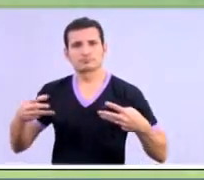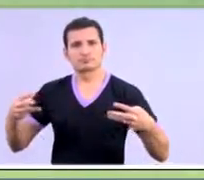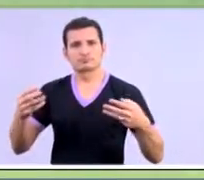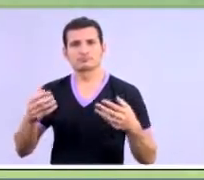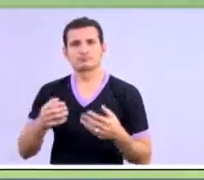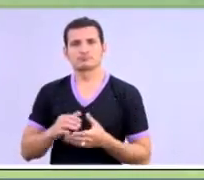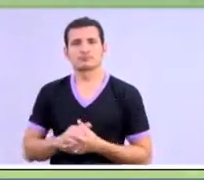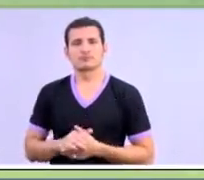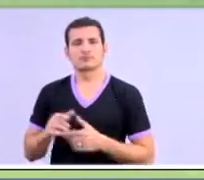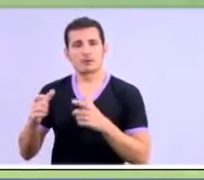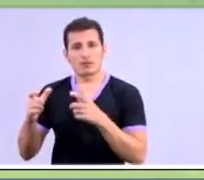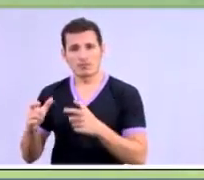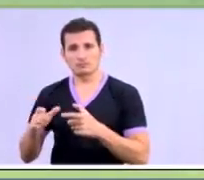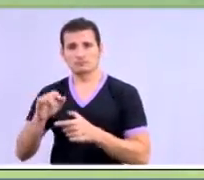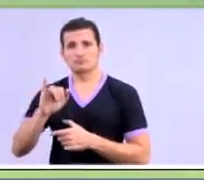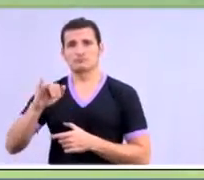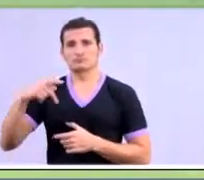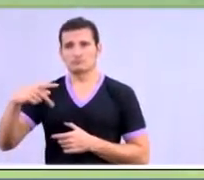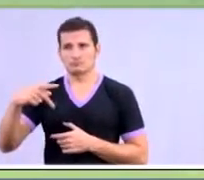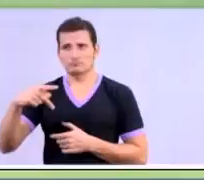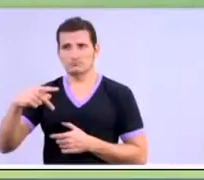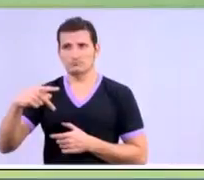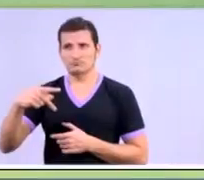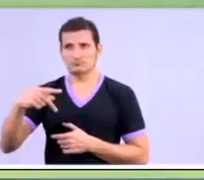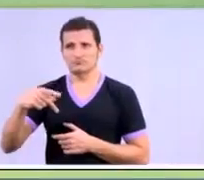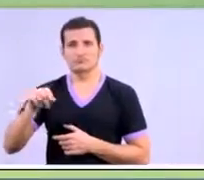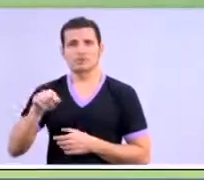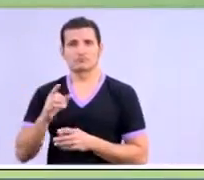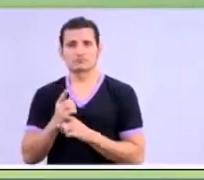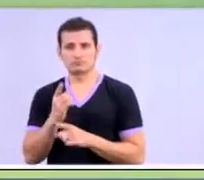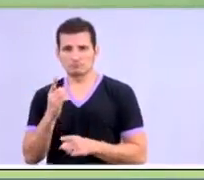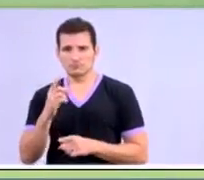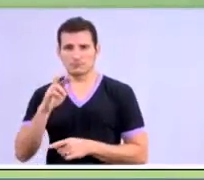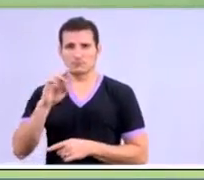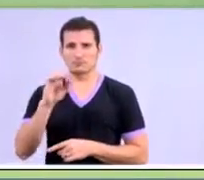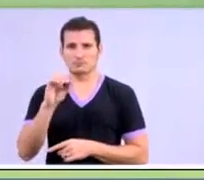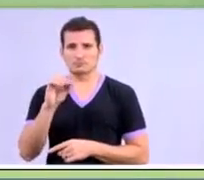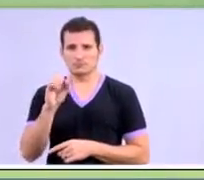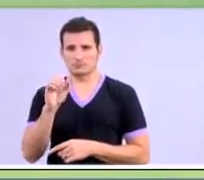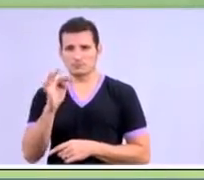endereçamento IP, Internet Protocol, que permite a identificação de um host na rede.